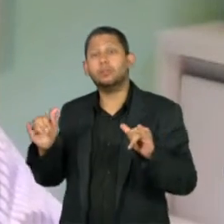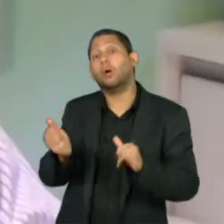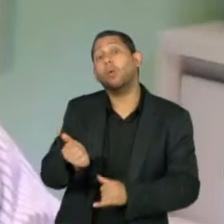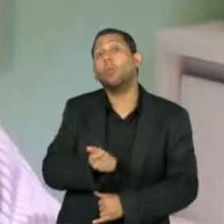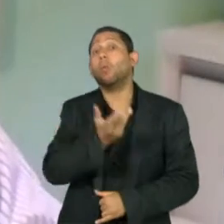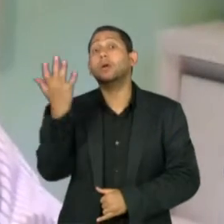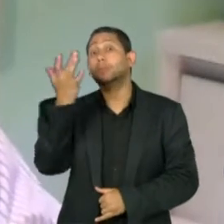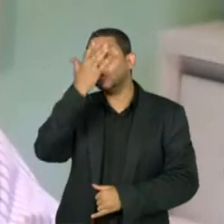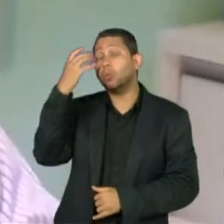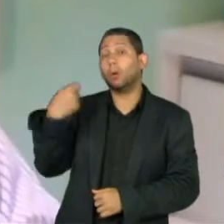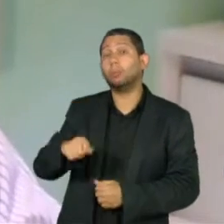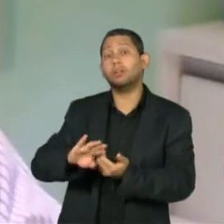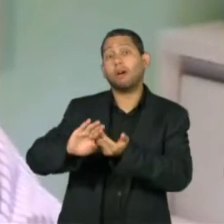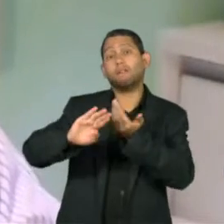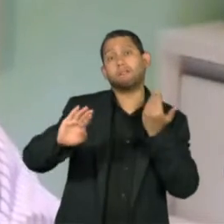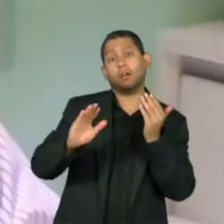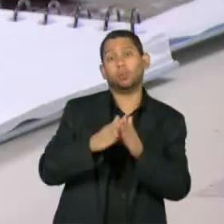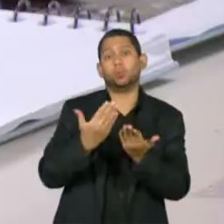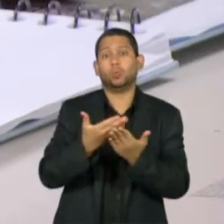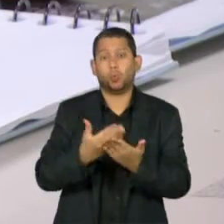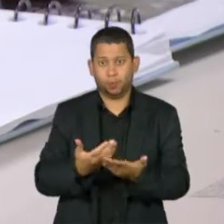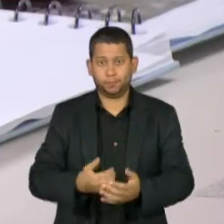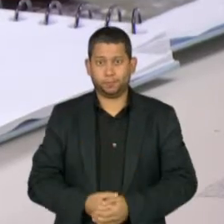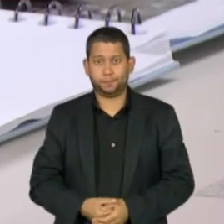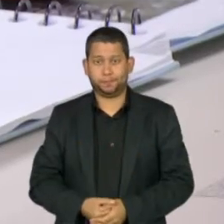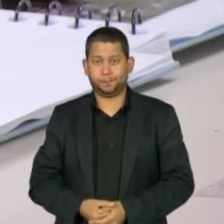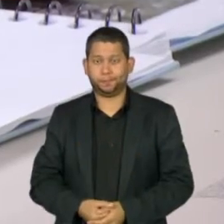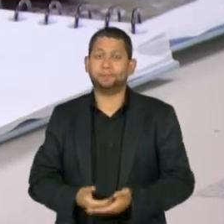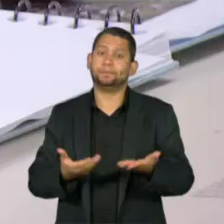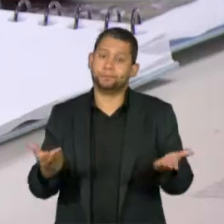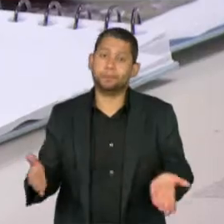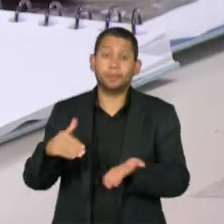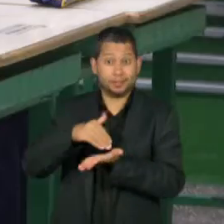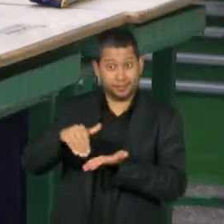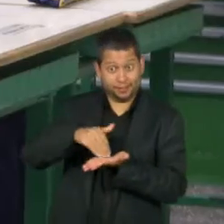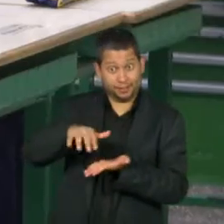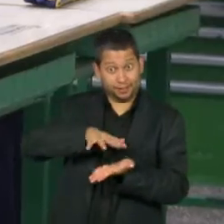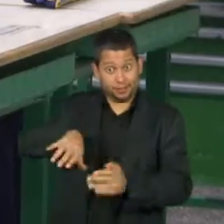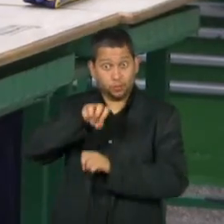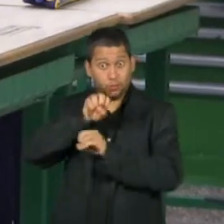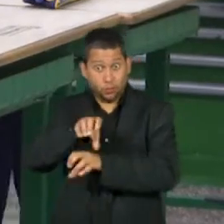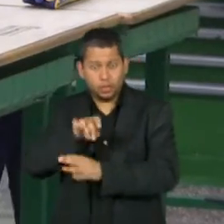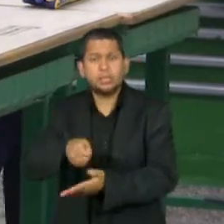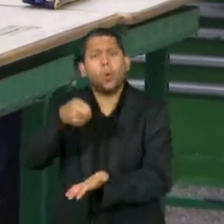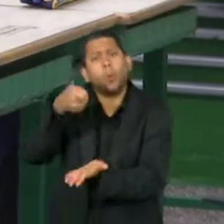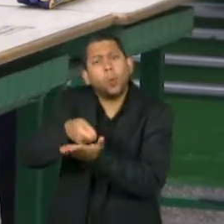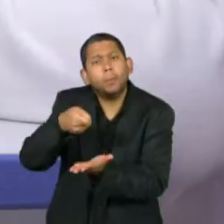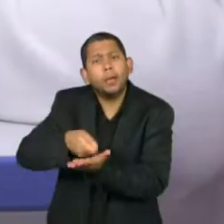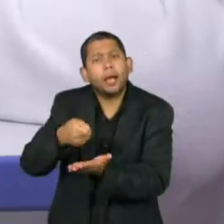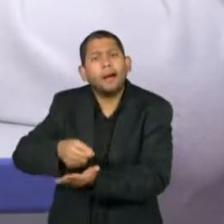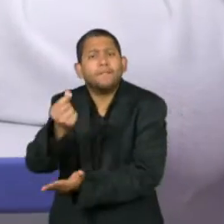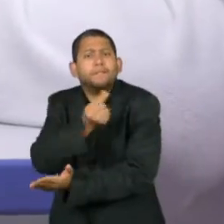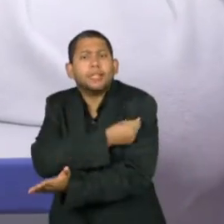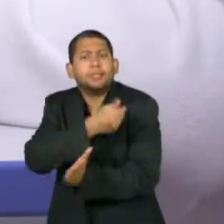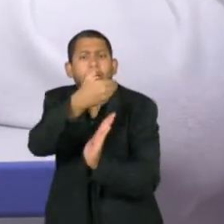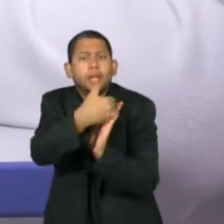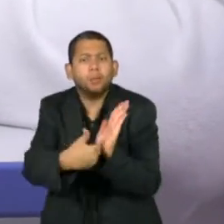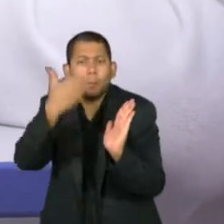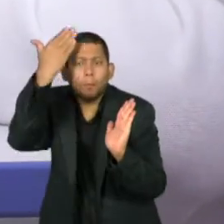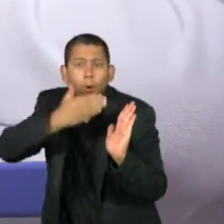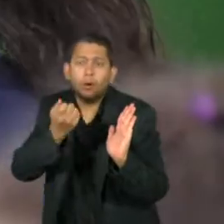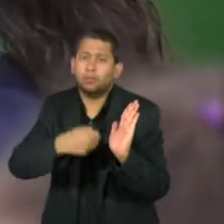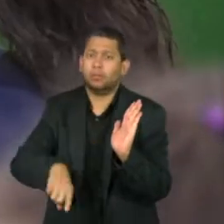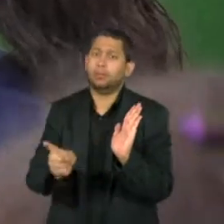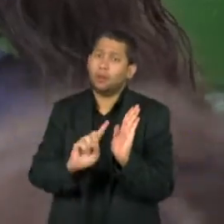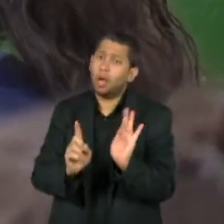de afastamento das atividades escolares. Por enquanto, a Secretaria da Educação não vai exigir o comprovante da vacinação para que a criança